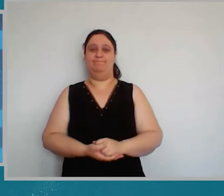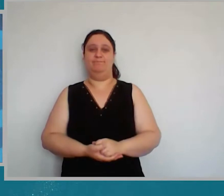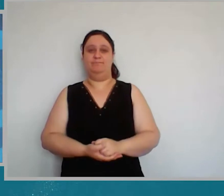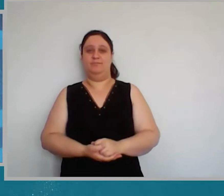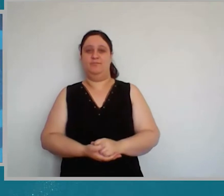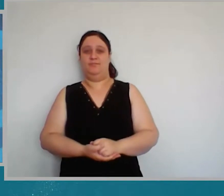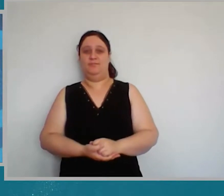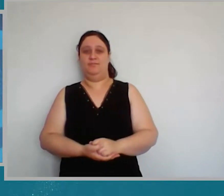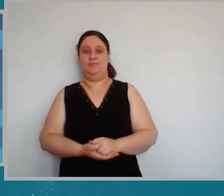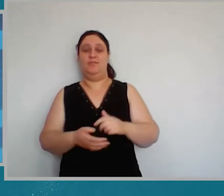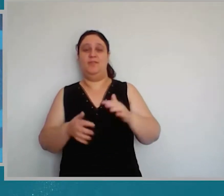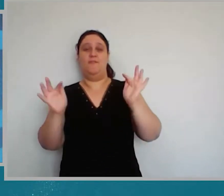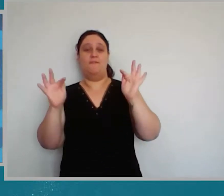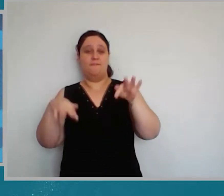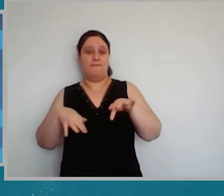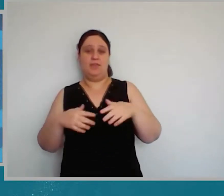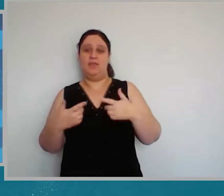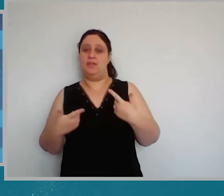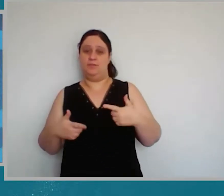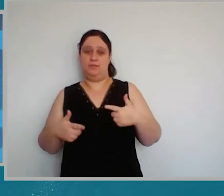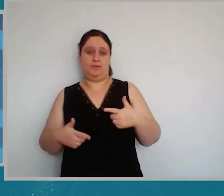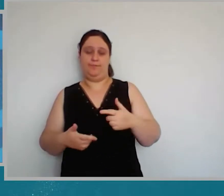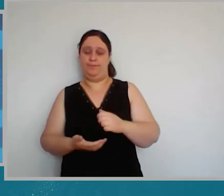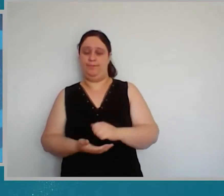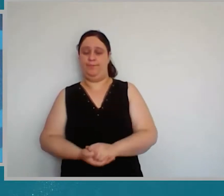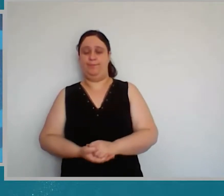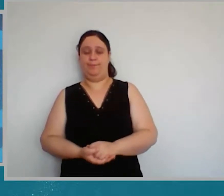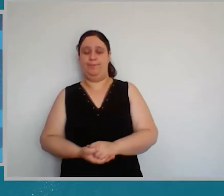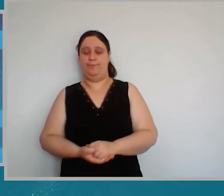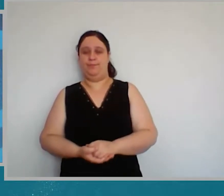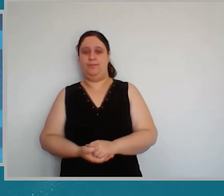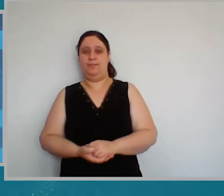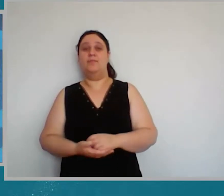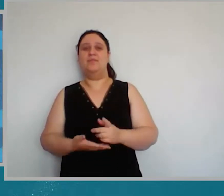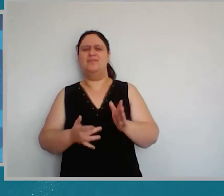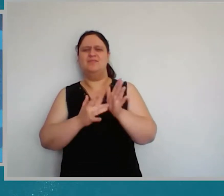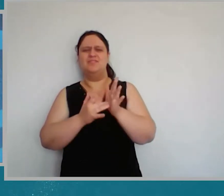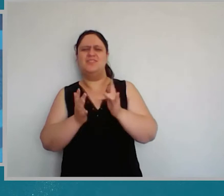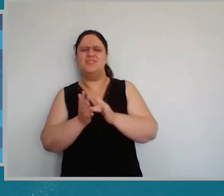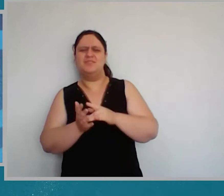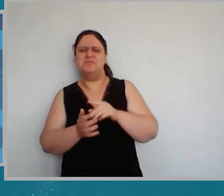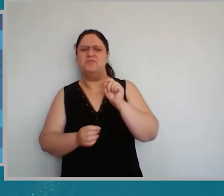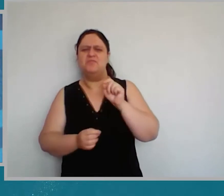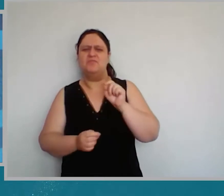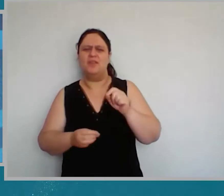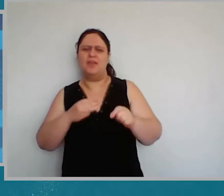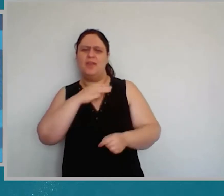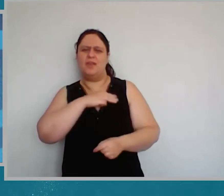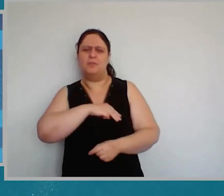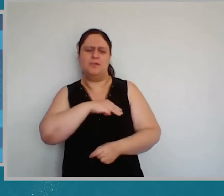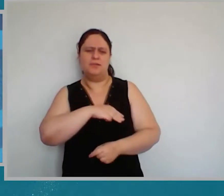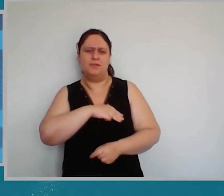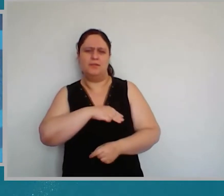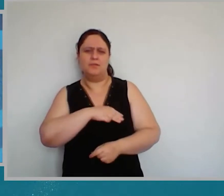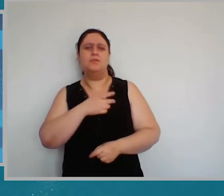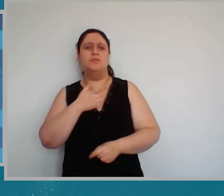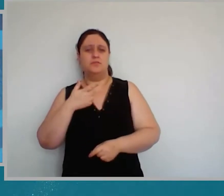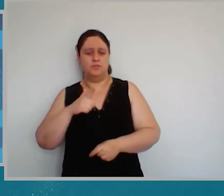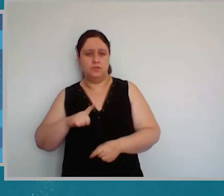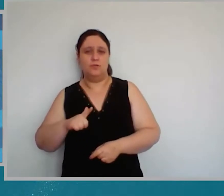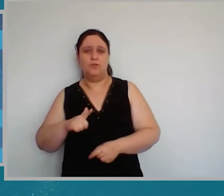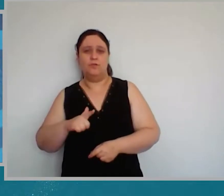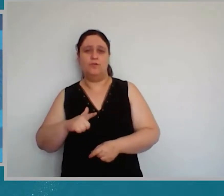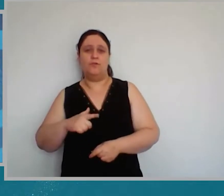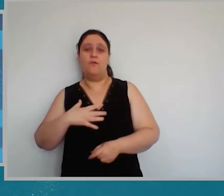genealogia. Então, quem é Jesus Cristo no livro de Mateus? Vou repetir. Ele é filho de